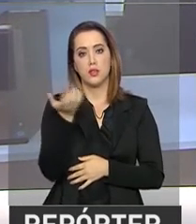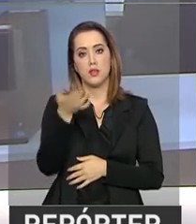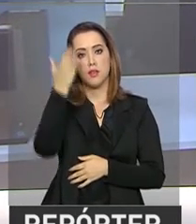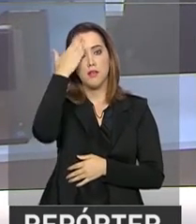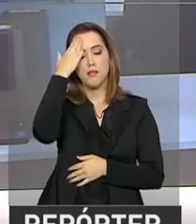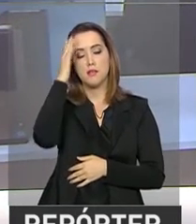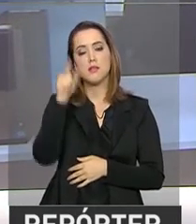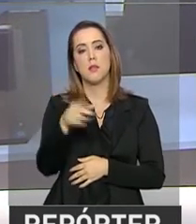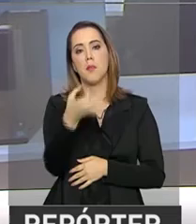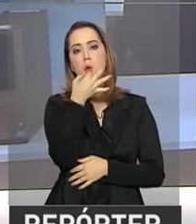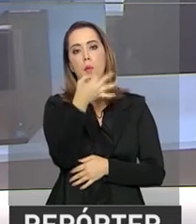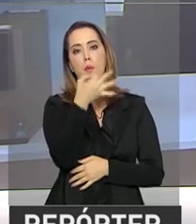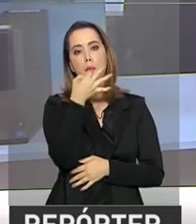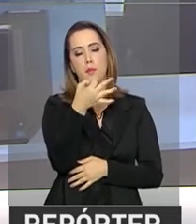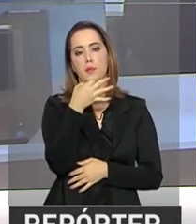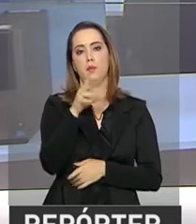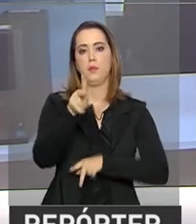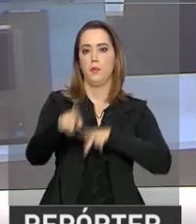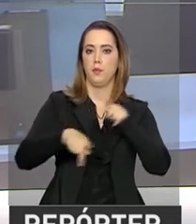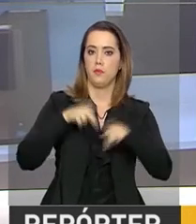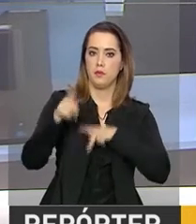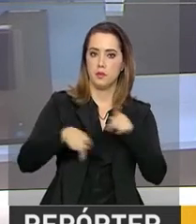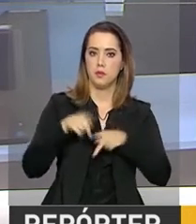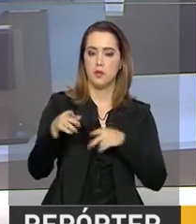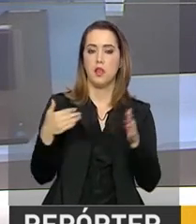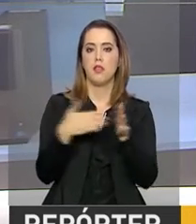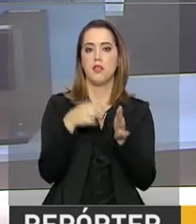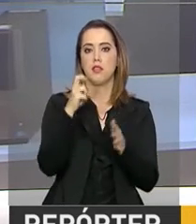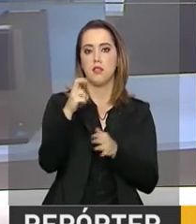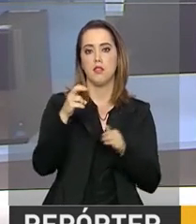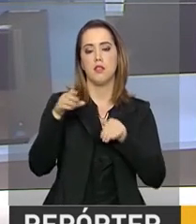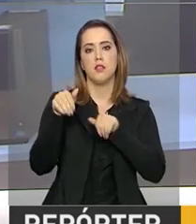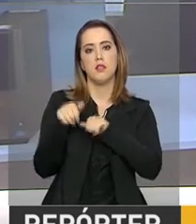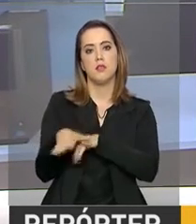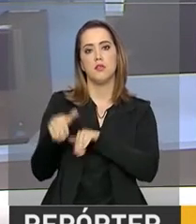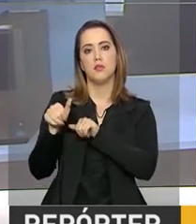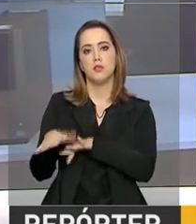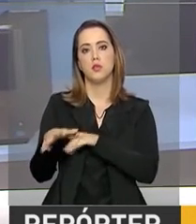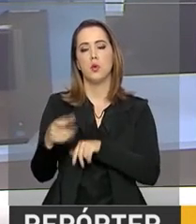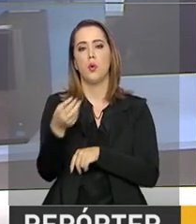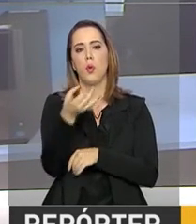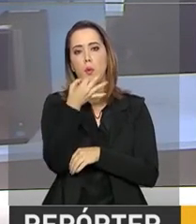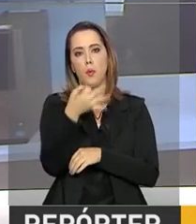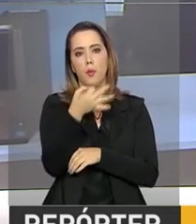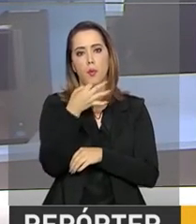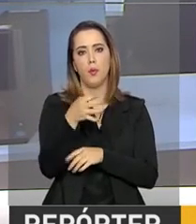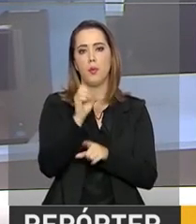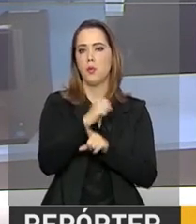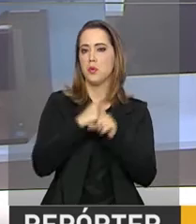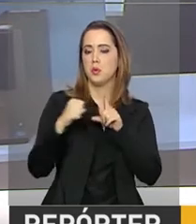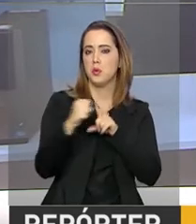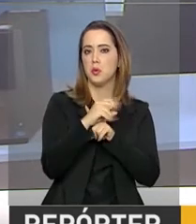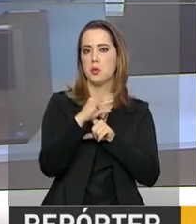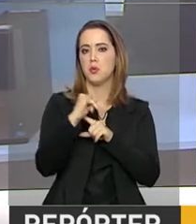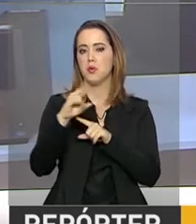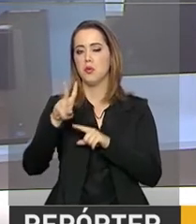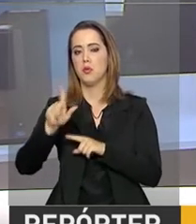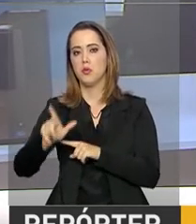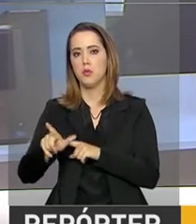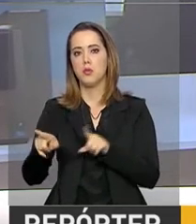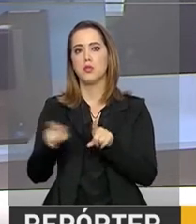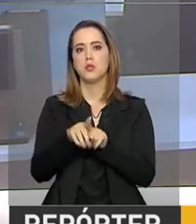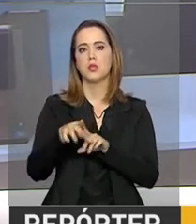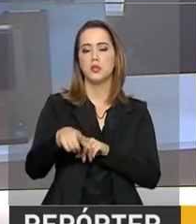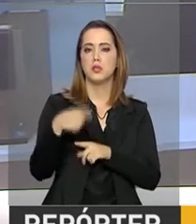isso vai realizar uma consulta Pública até o dia cinco de Setembro sugestões da sociedade civil especialistas e interessados podem ser